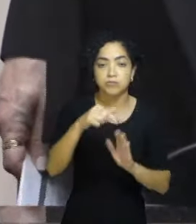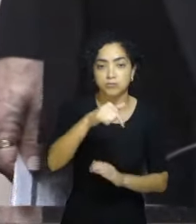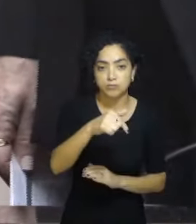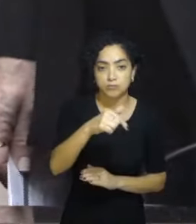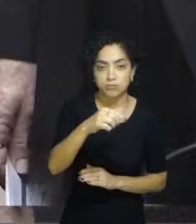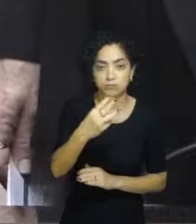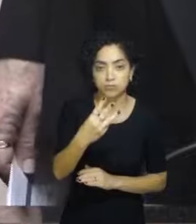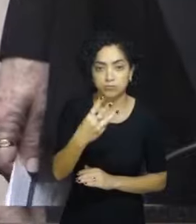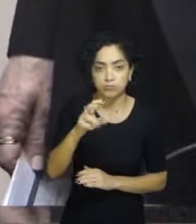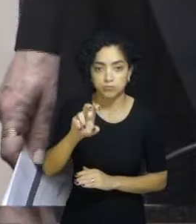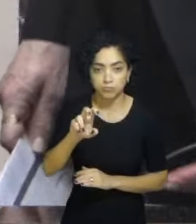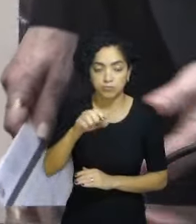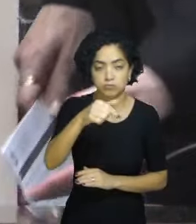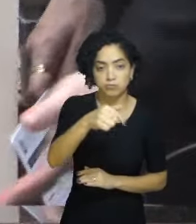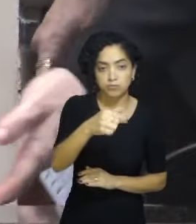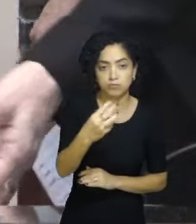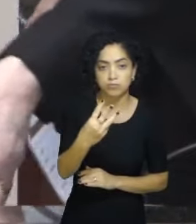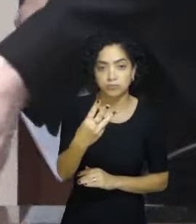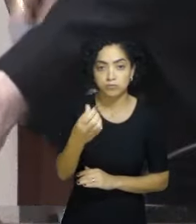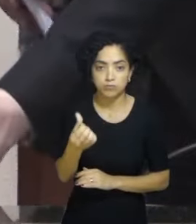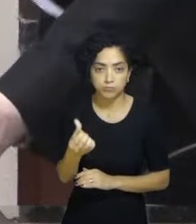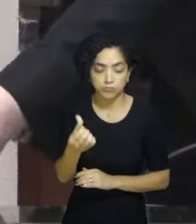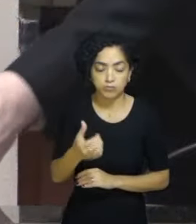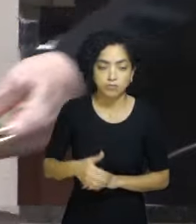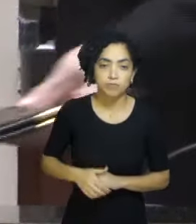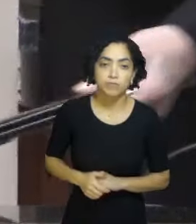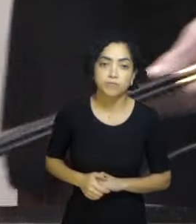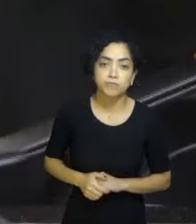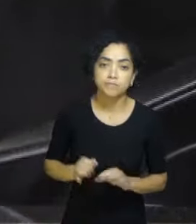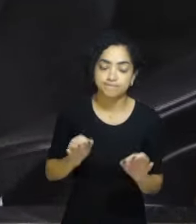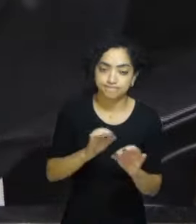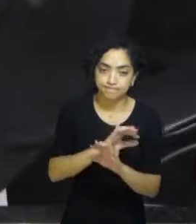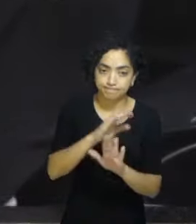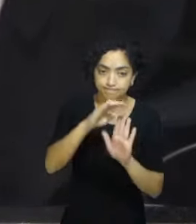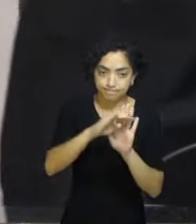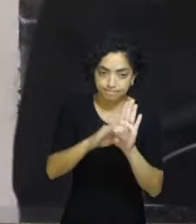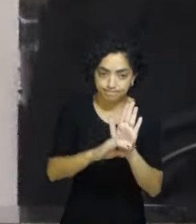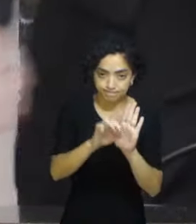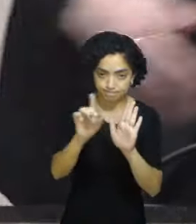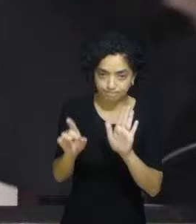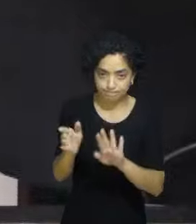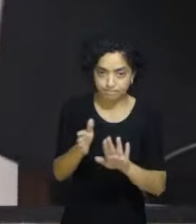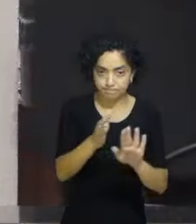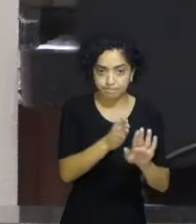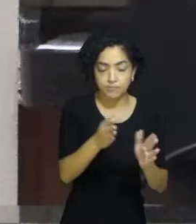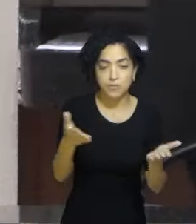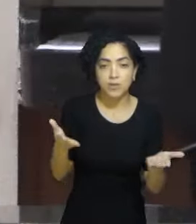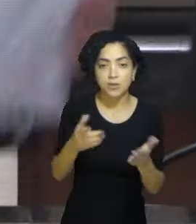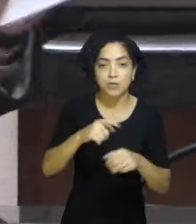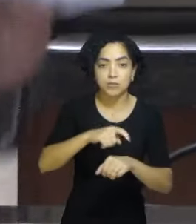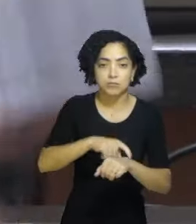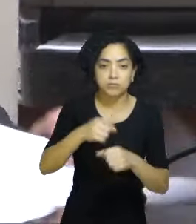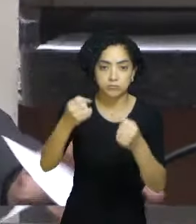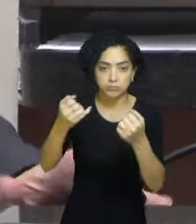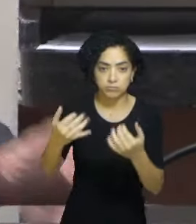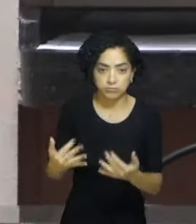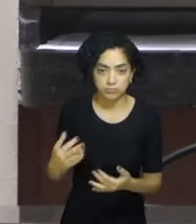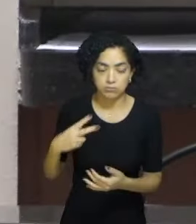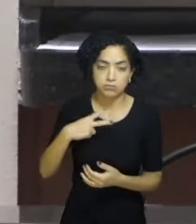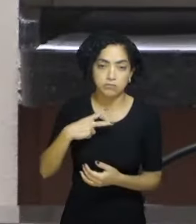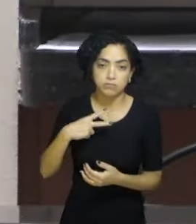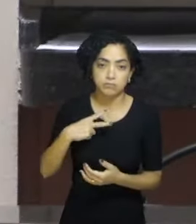735 e 736. Fim da ordem do dia. Passamos às explicações